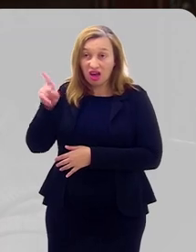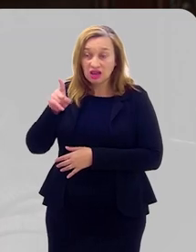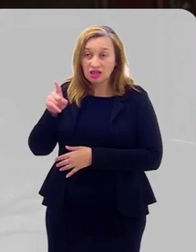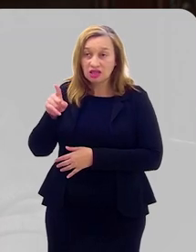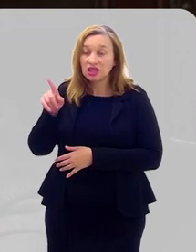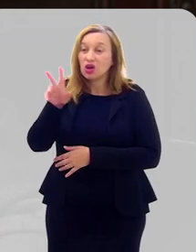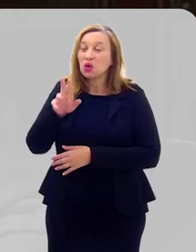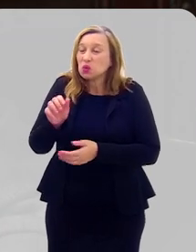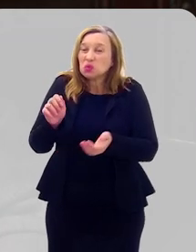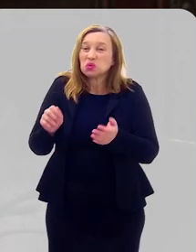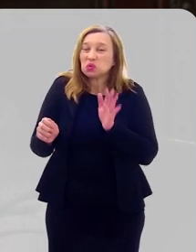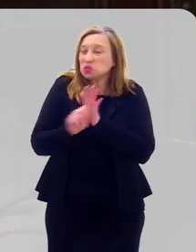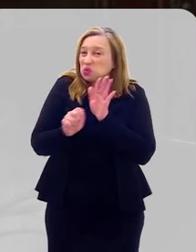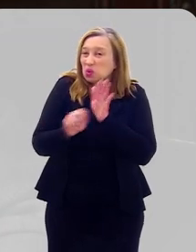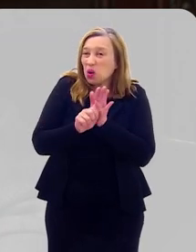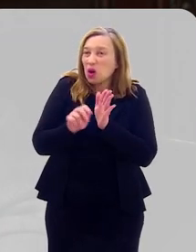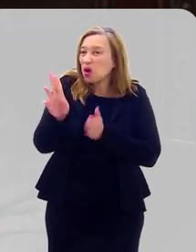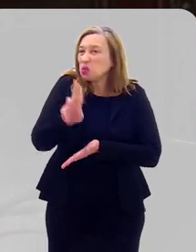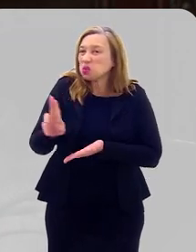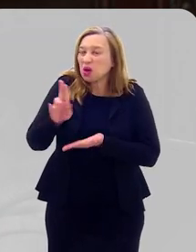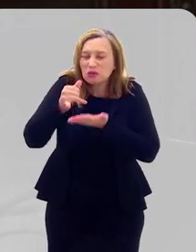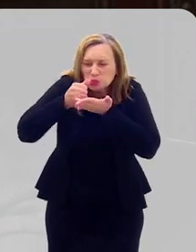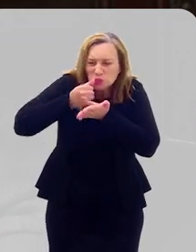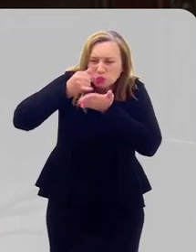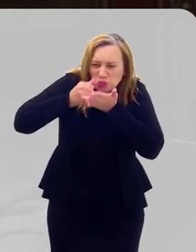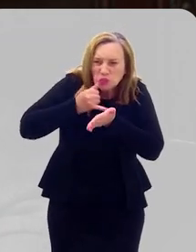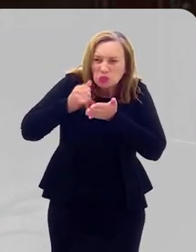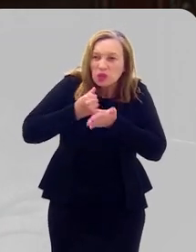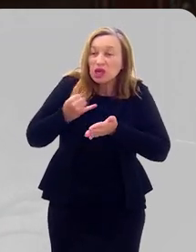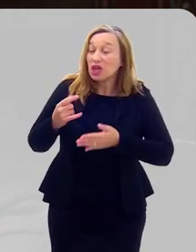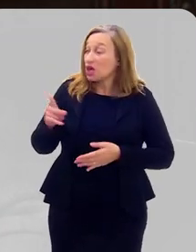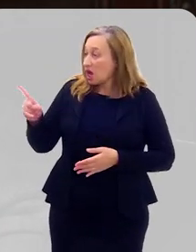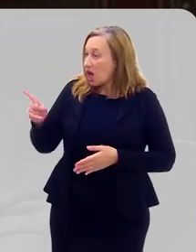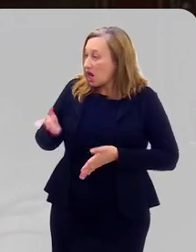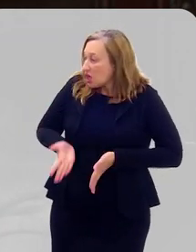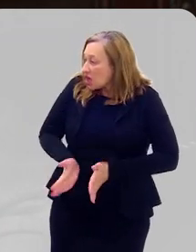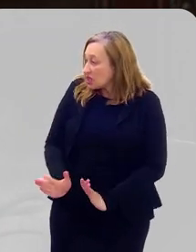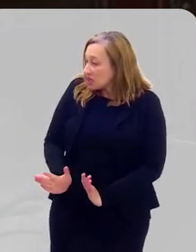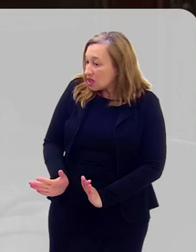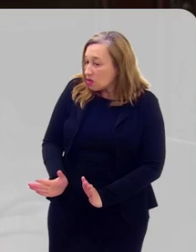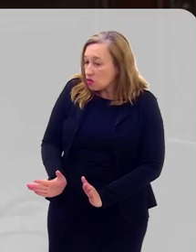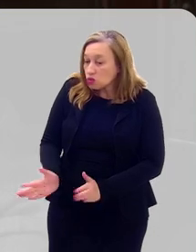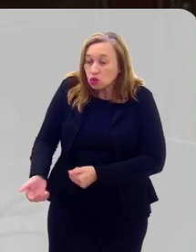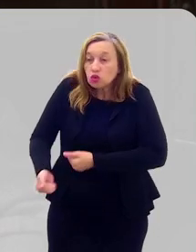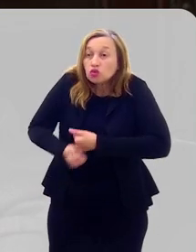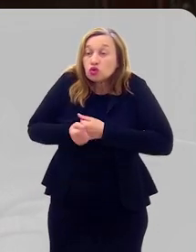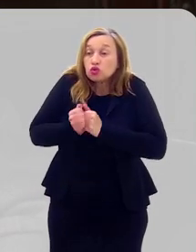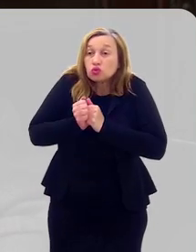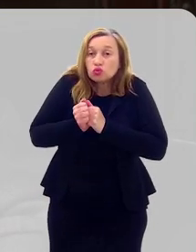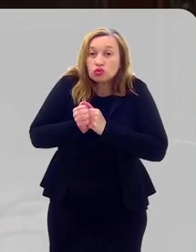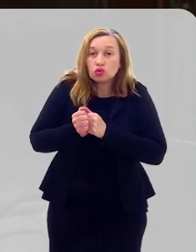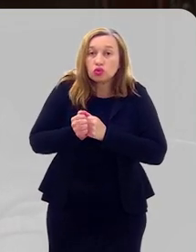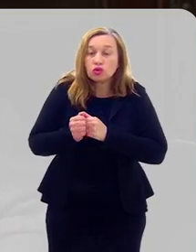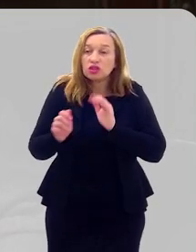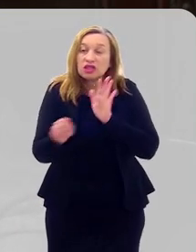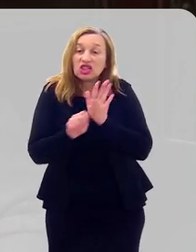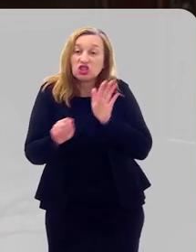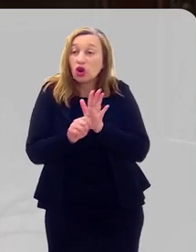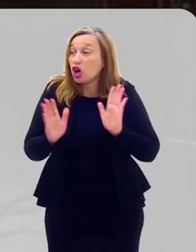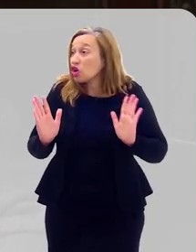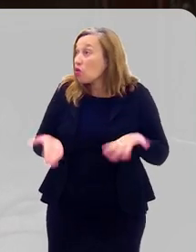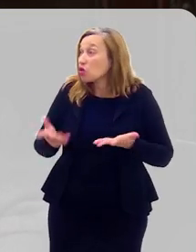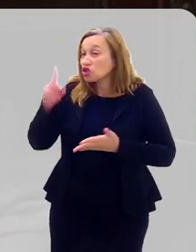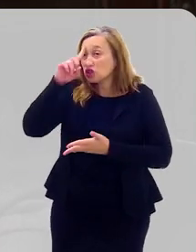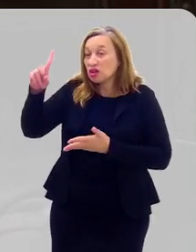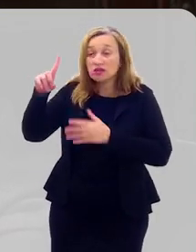A gente fazia muito uso de droga. E ele nasceu debaixo do uso de drogas. Entendi. E hoje Deus deu um lance